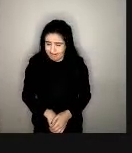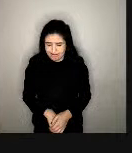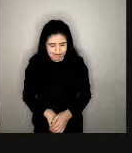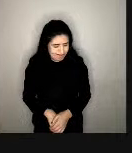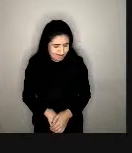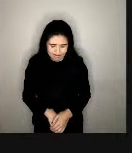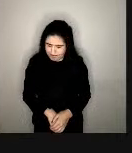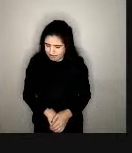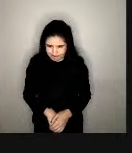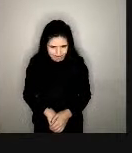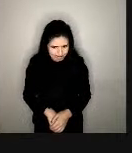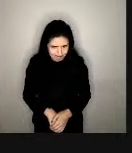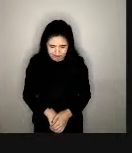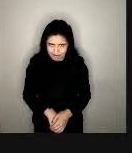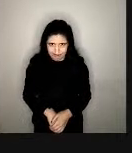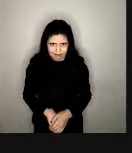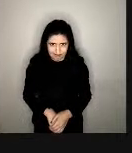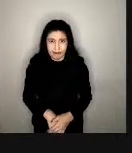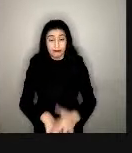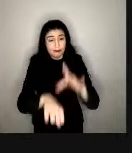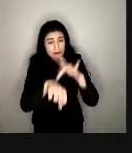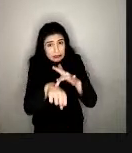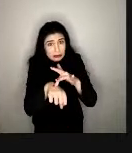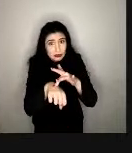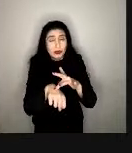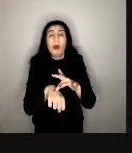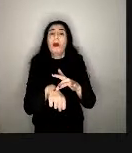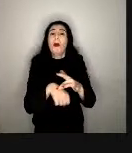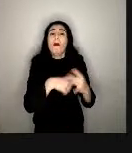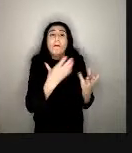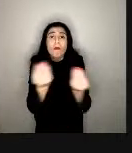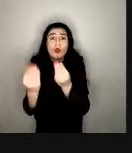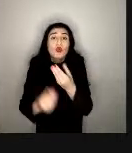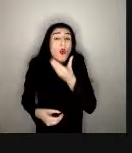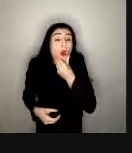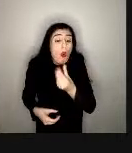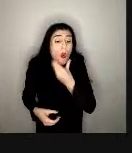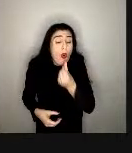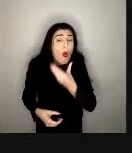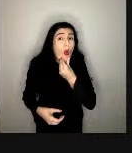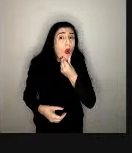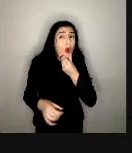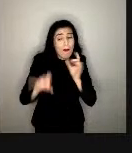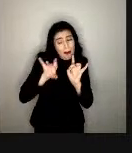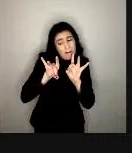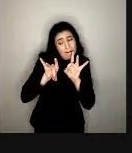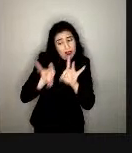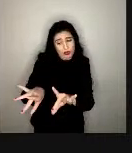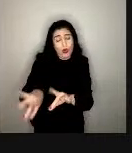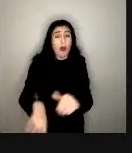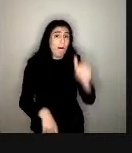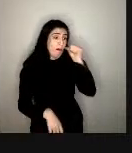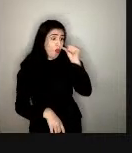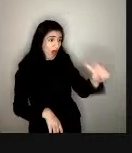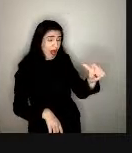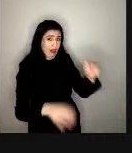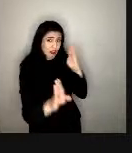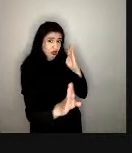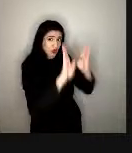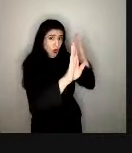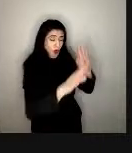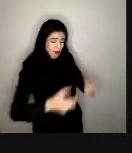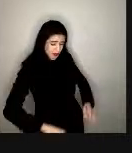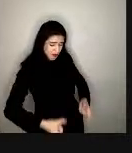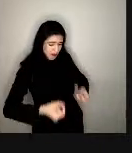a quantidade de homens, de companheiros que abandonam as mulheres quando descobrem o câncer é acima de